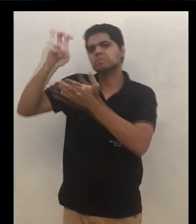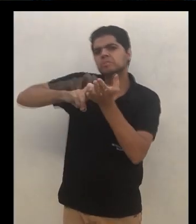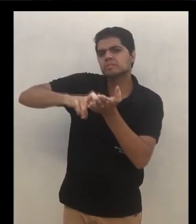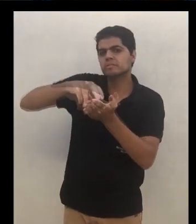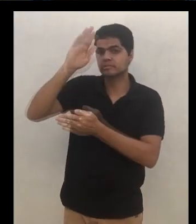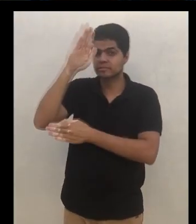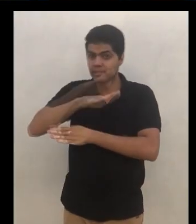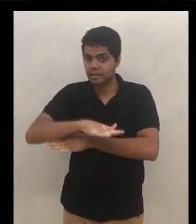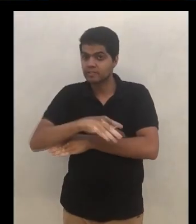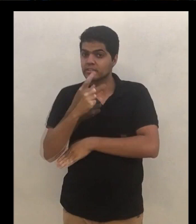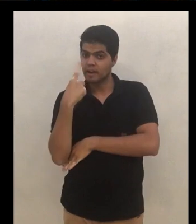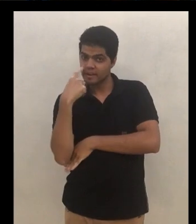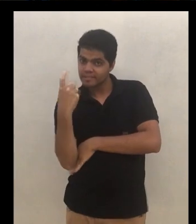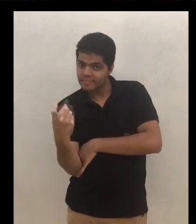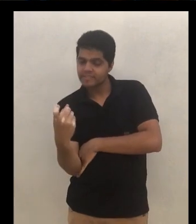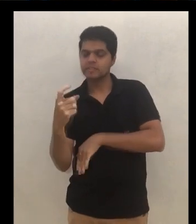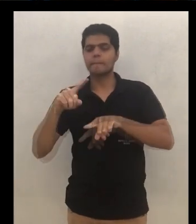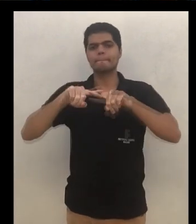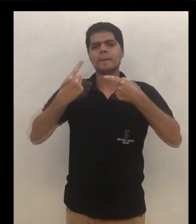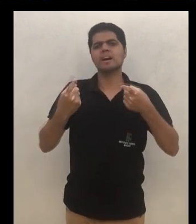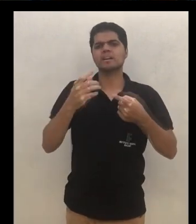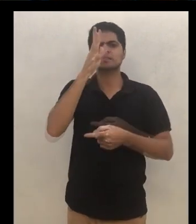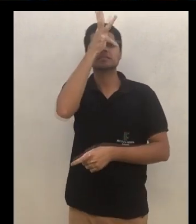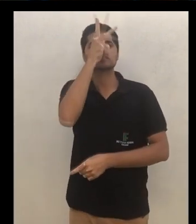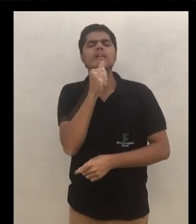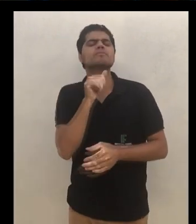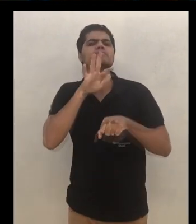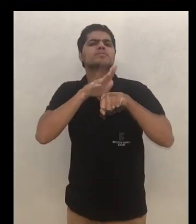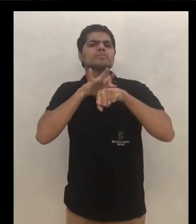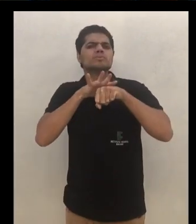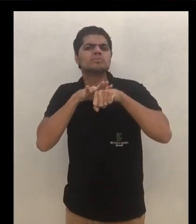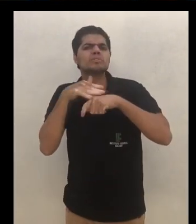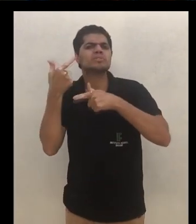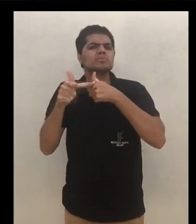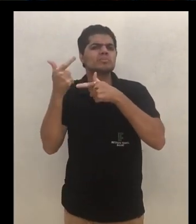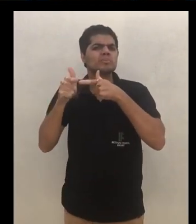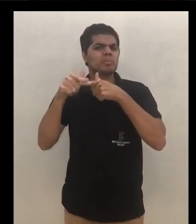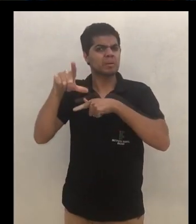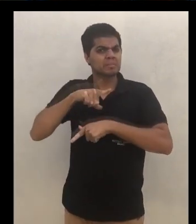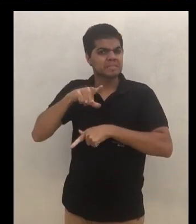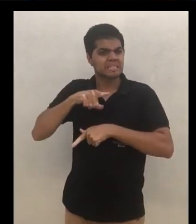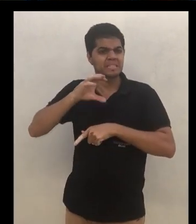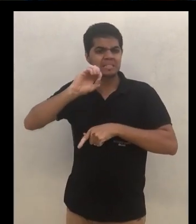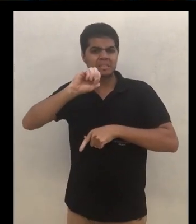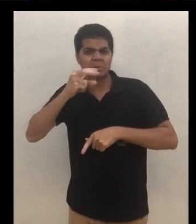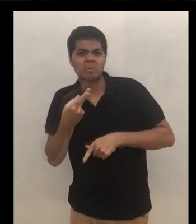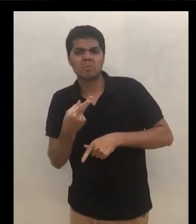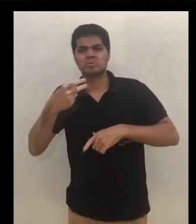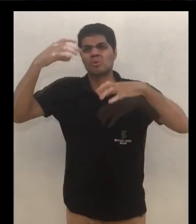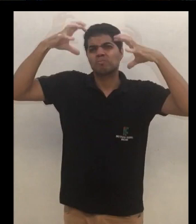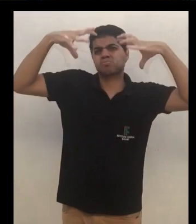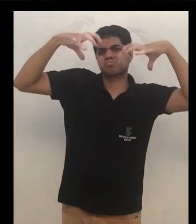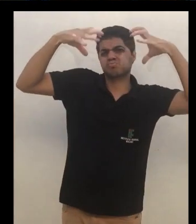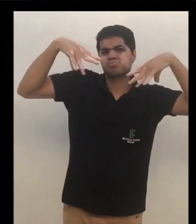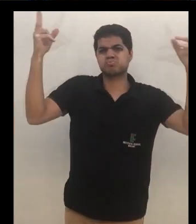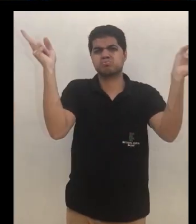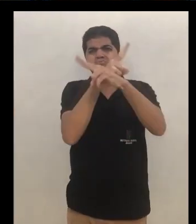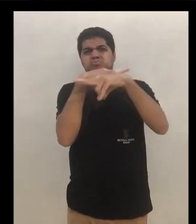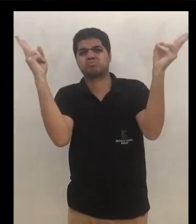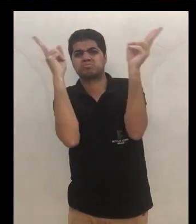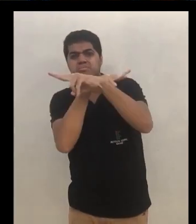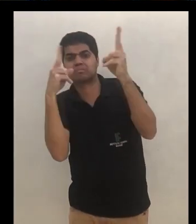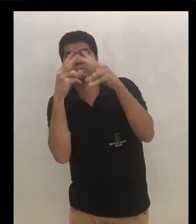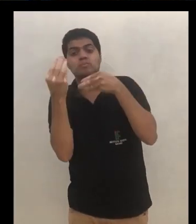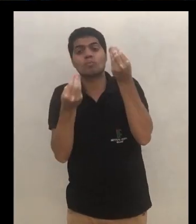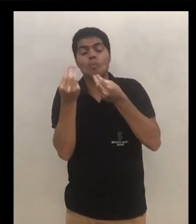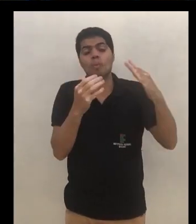muito interessante. Mas se a ave estiver doente, tiver algum problema, ou estiver chovendo muito, ventando muito, você pode deixá-lo dentro